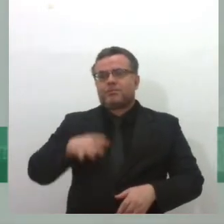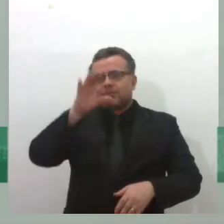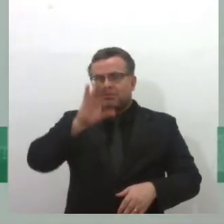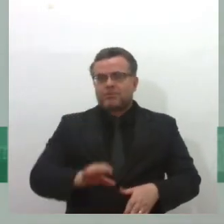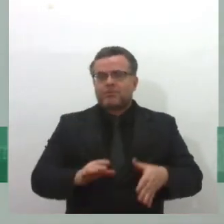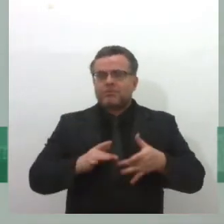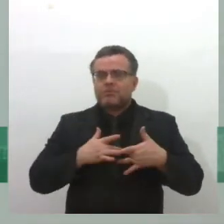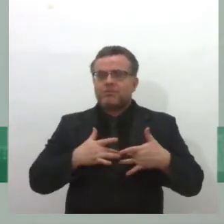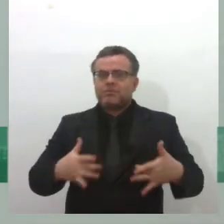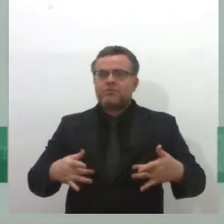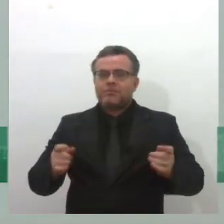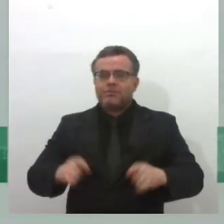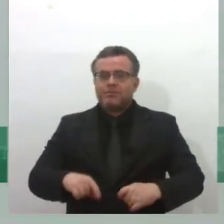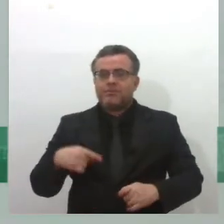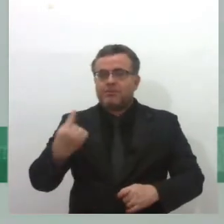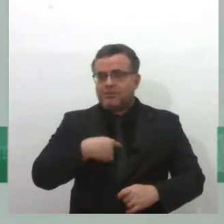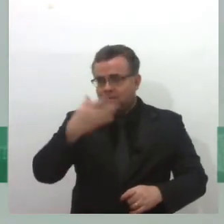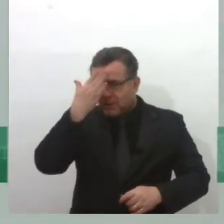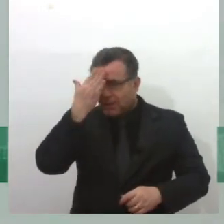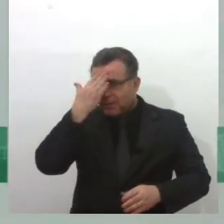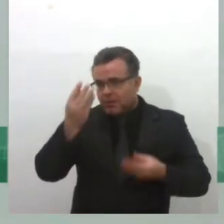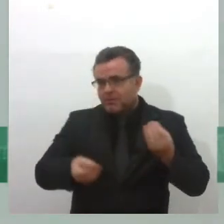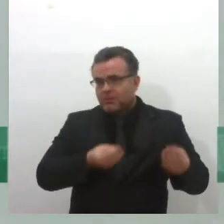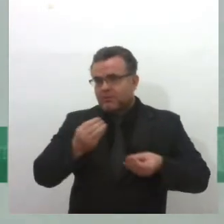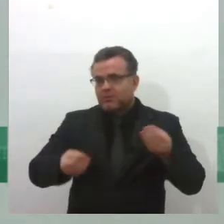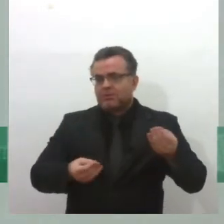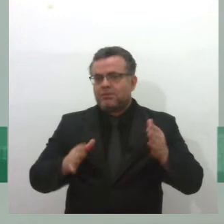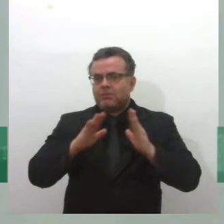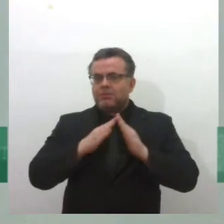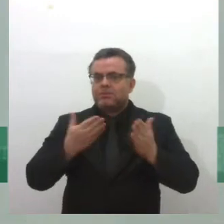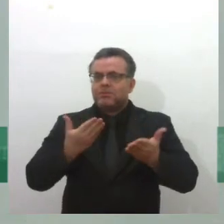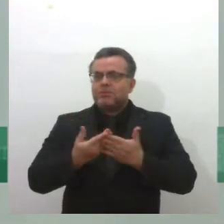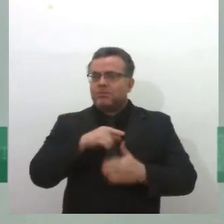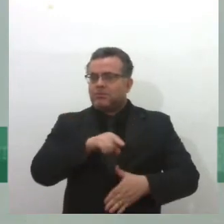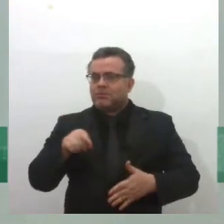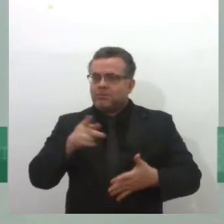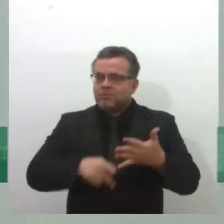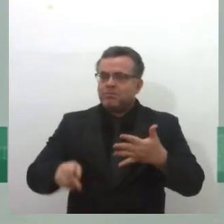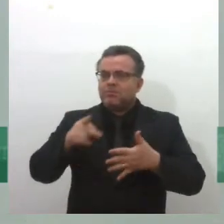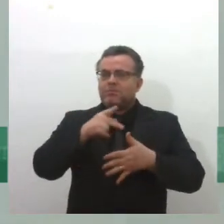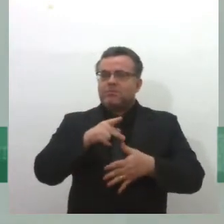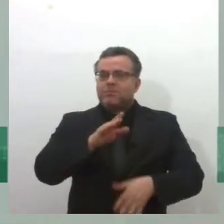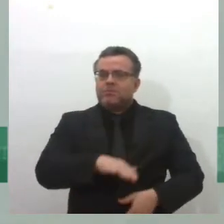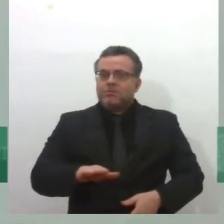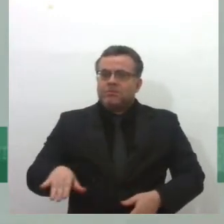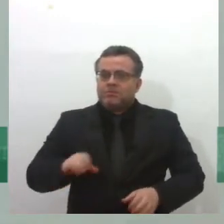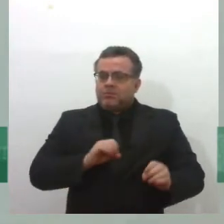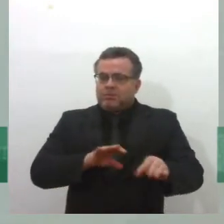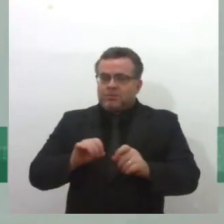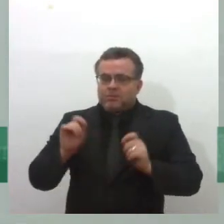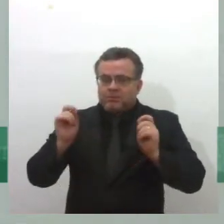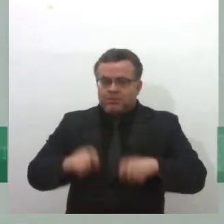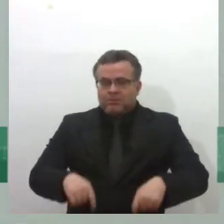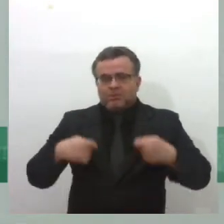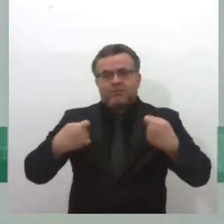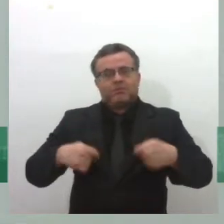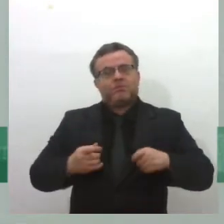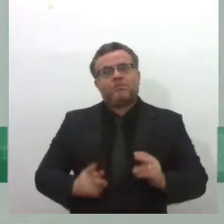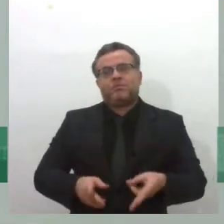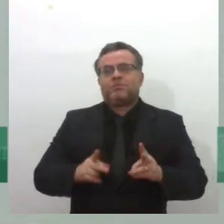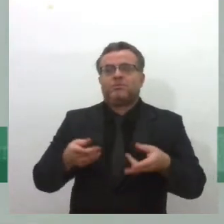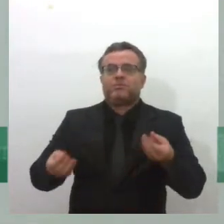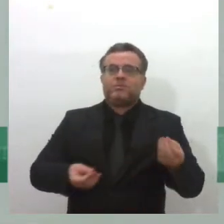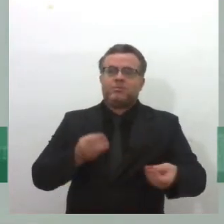gente quer que a criança tenha escola, então a escola é prioritária, que a criança fique o dia inteiro, que tenha merenda. Vocês